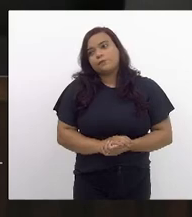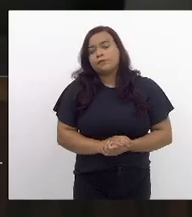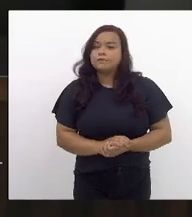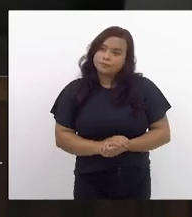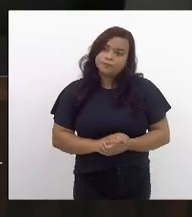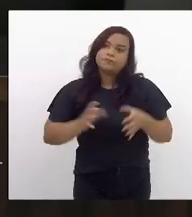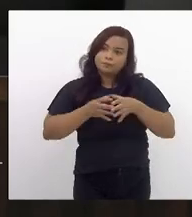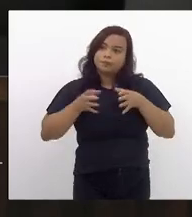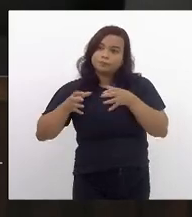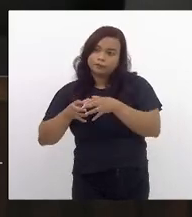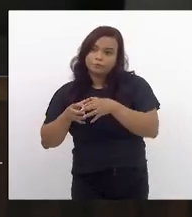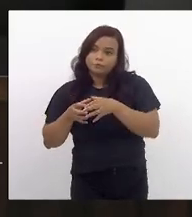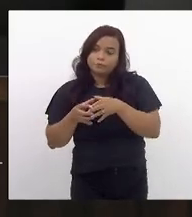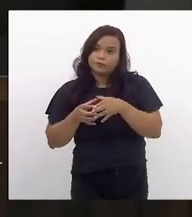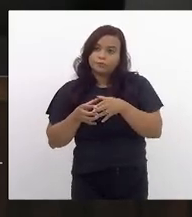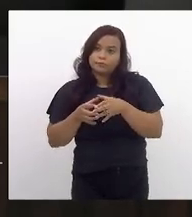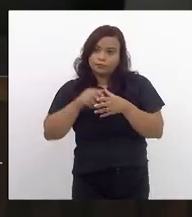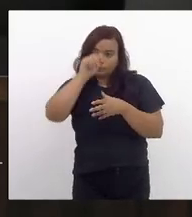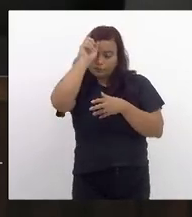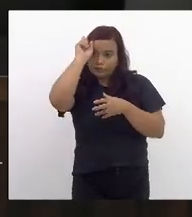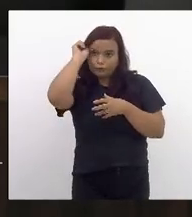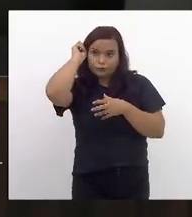às comissões.